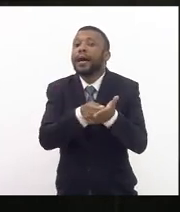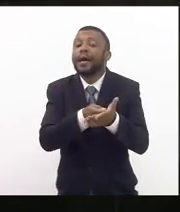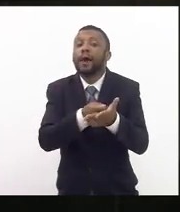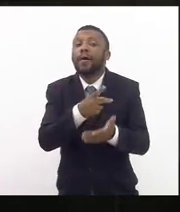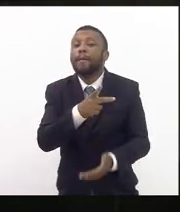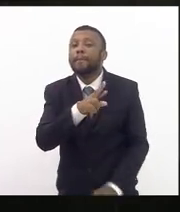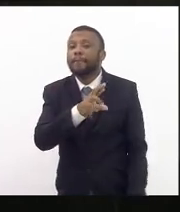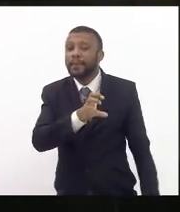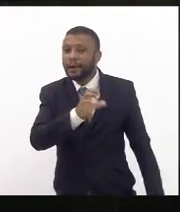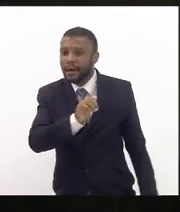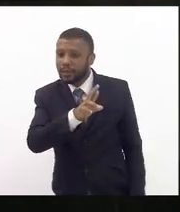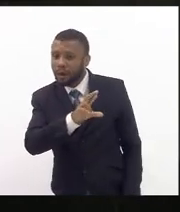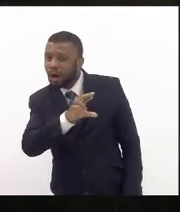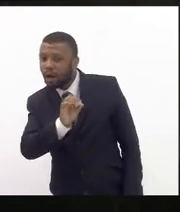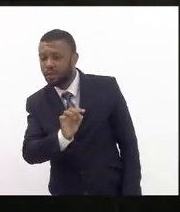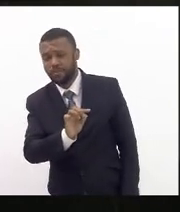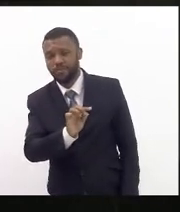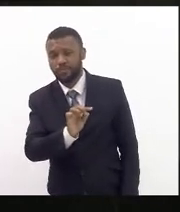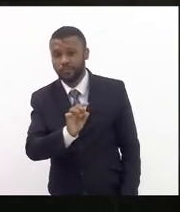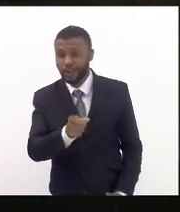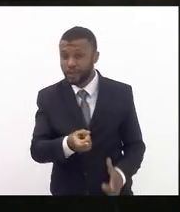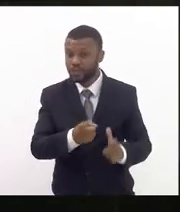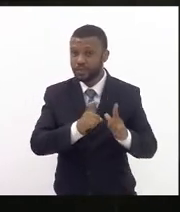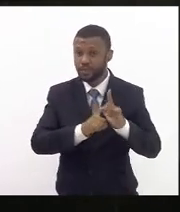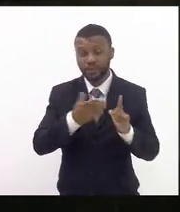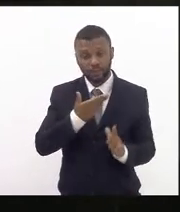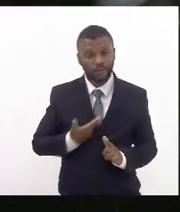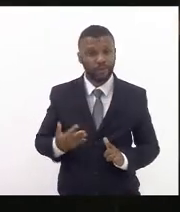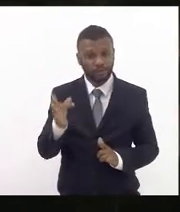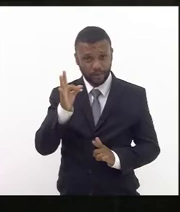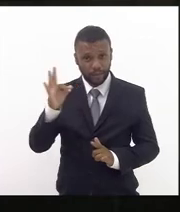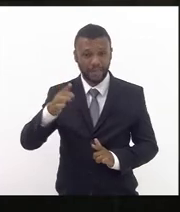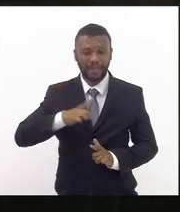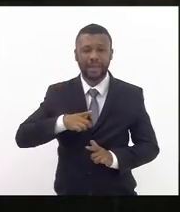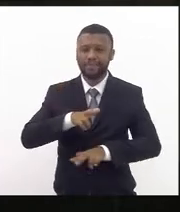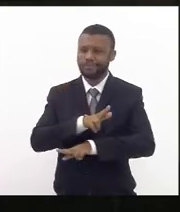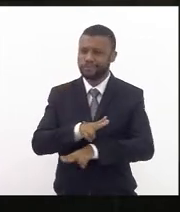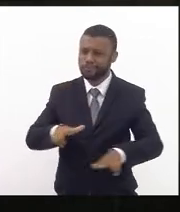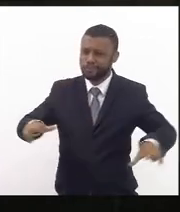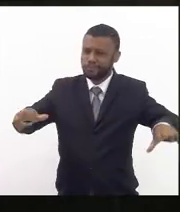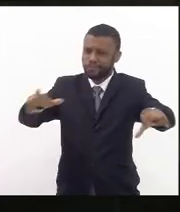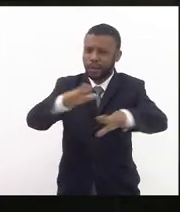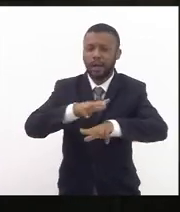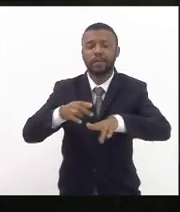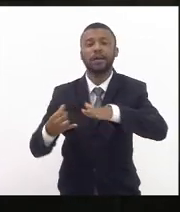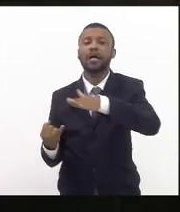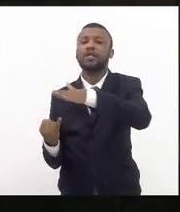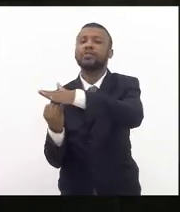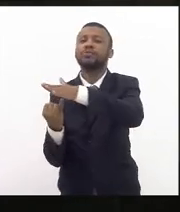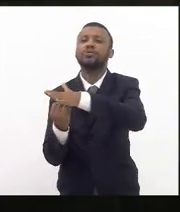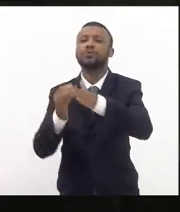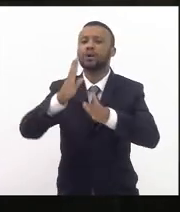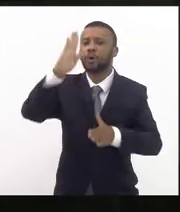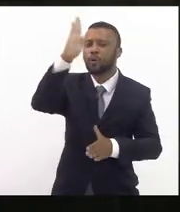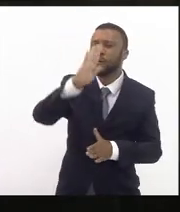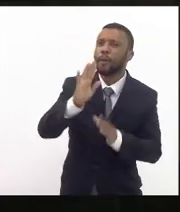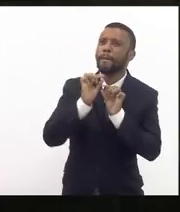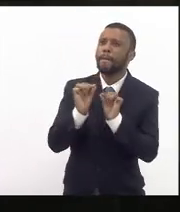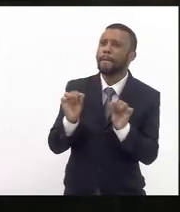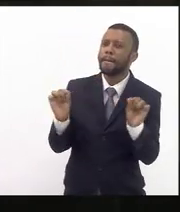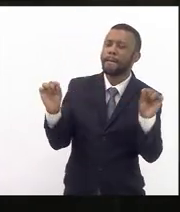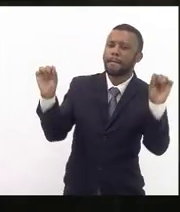dívidas que o governo federal tem com diferentes figuras do Brasil inteiro.